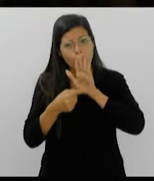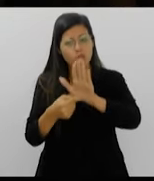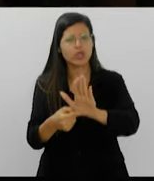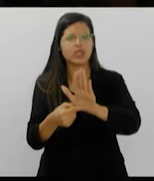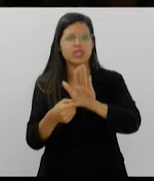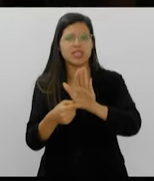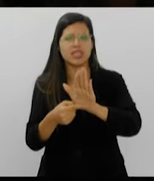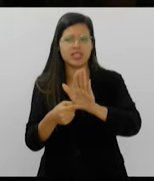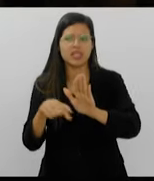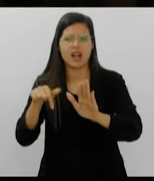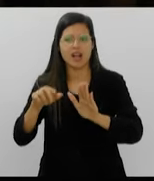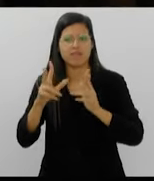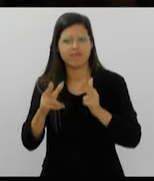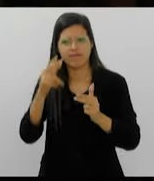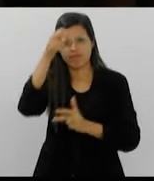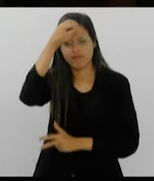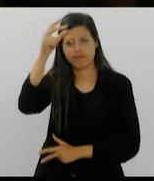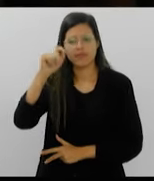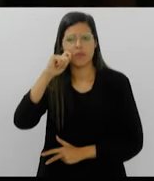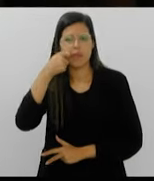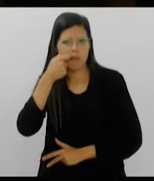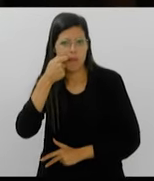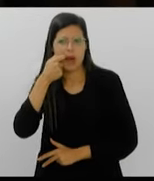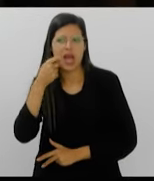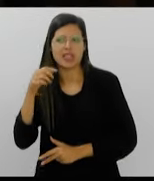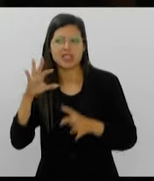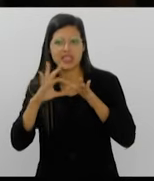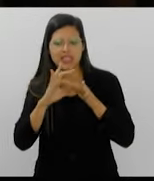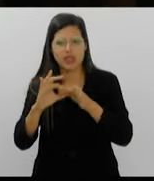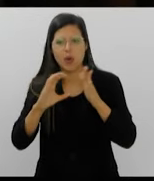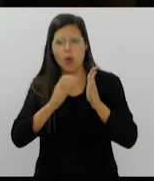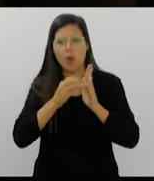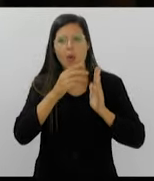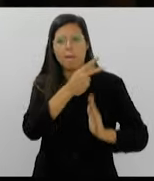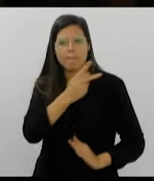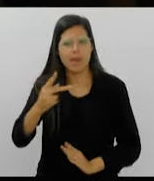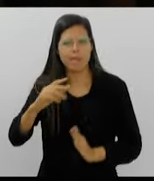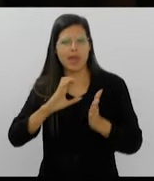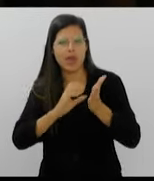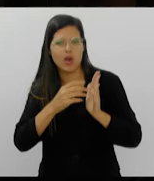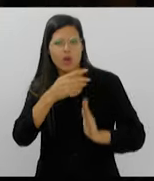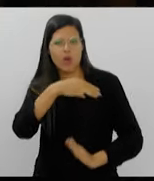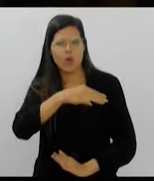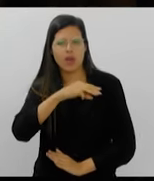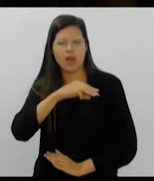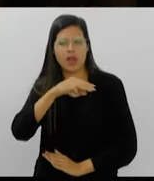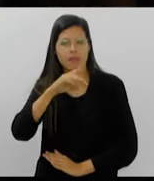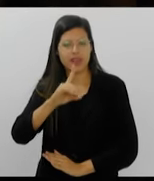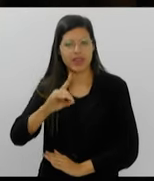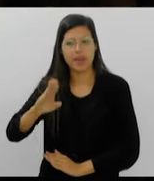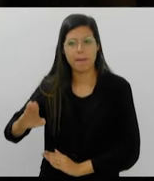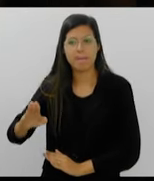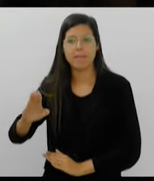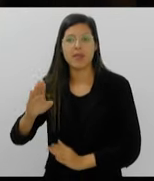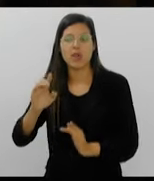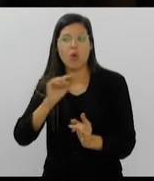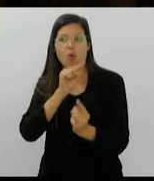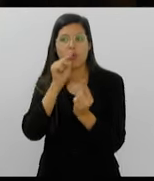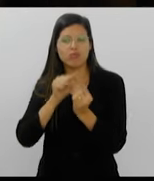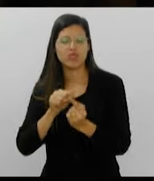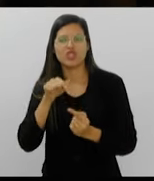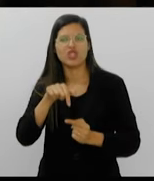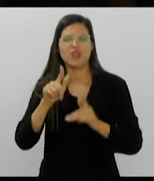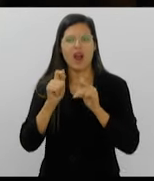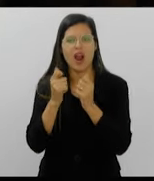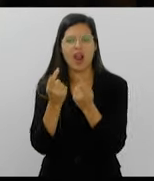Eduardo Paes, esse casamento dele com o PMDB, com o PP, visando a Assembleia Legislativa e também visando o governo do